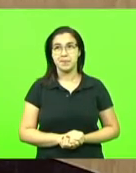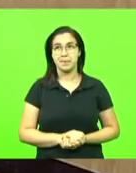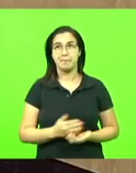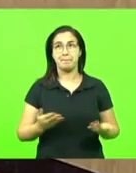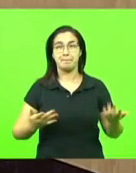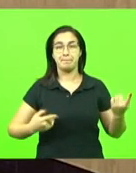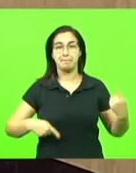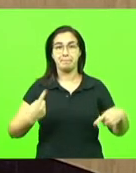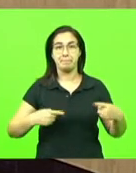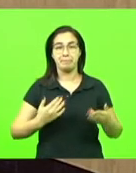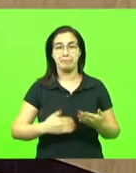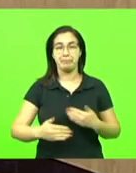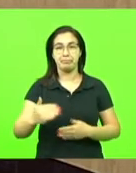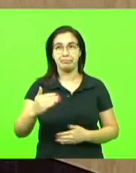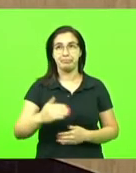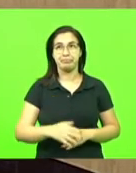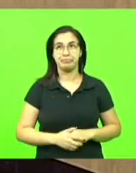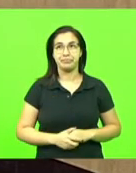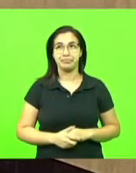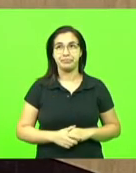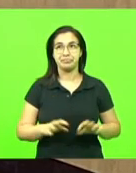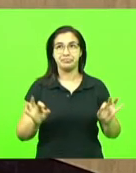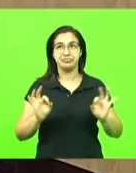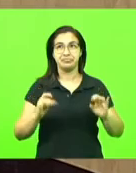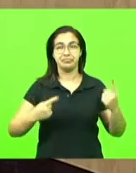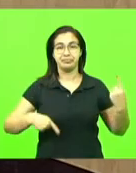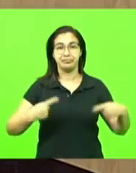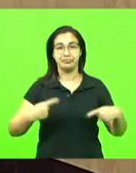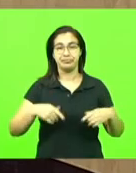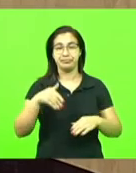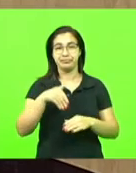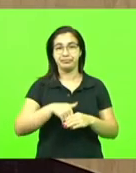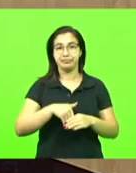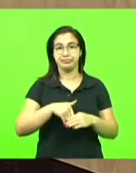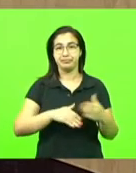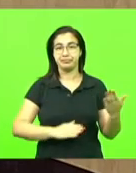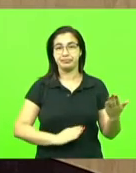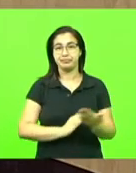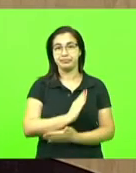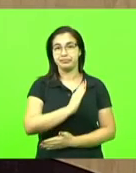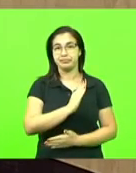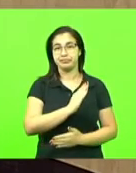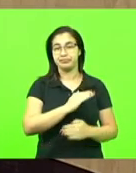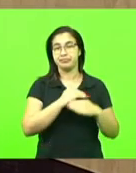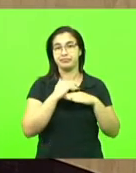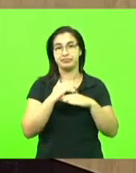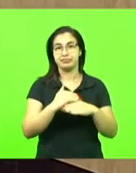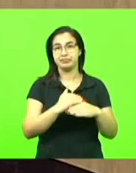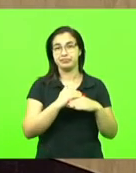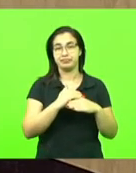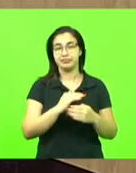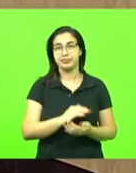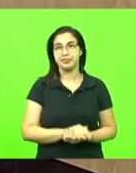discussão. Não havendo quem queira discutir, aprovado por unanimidade.